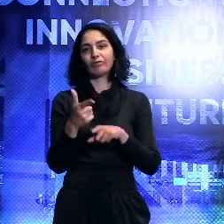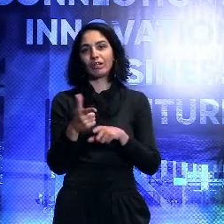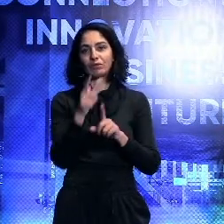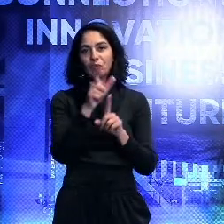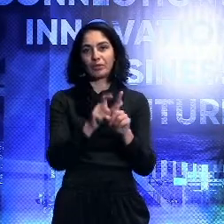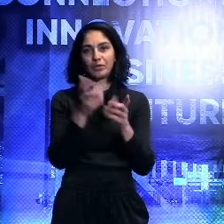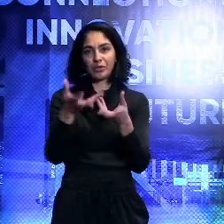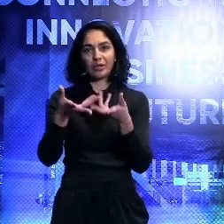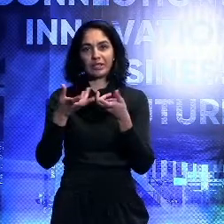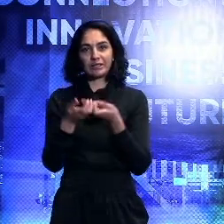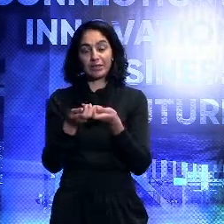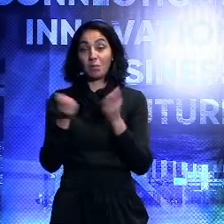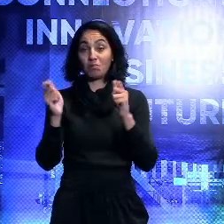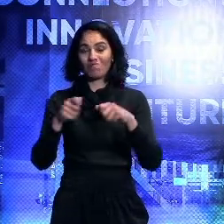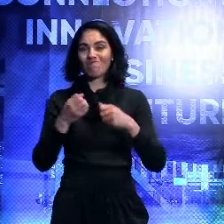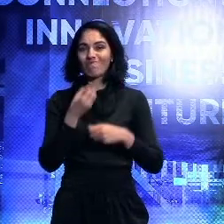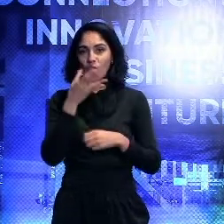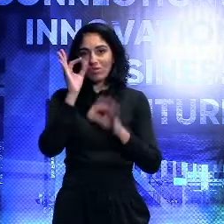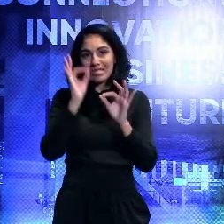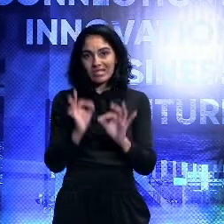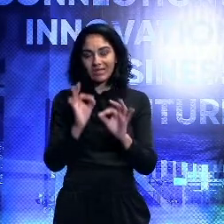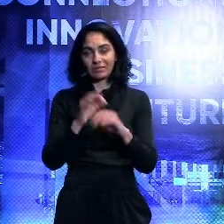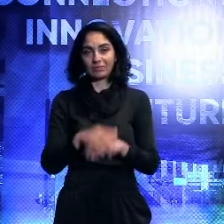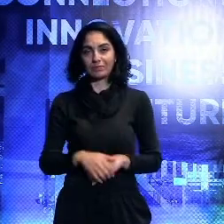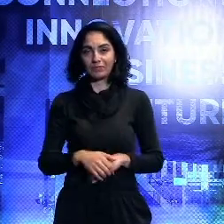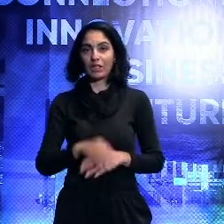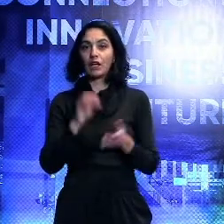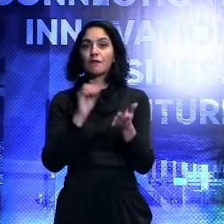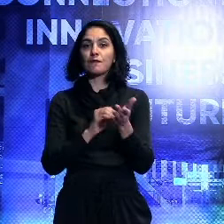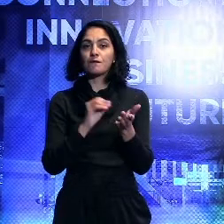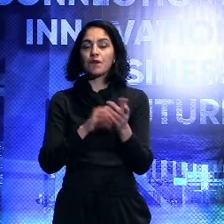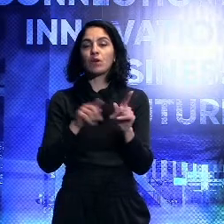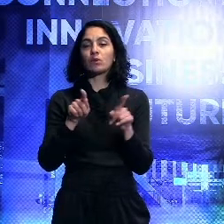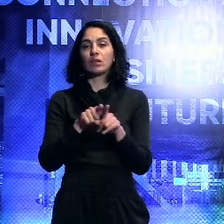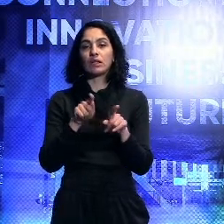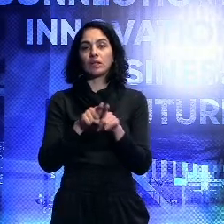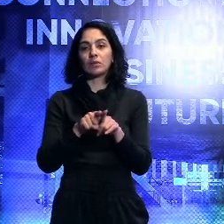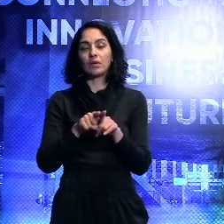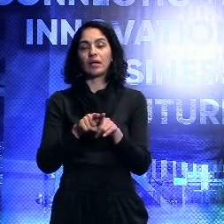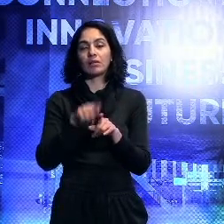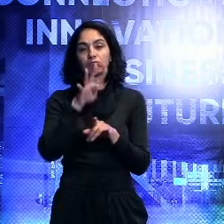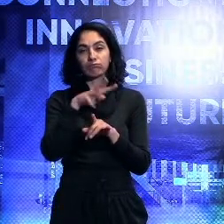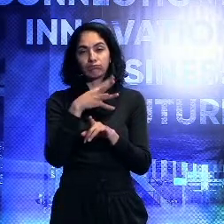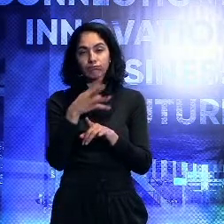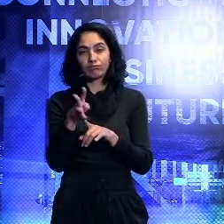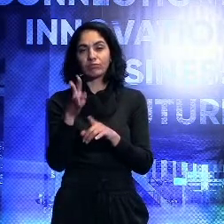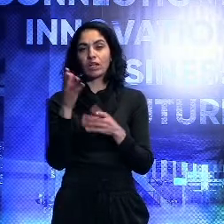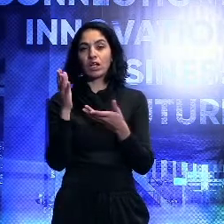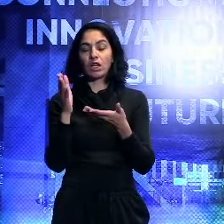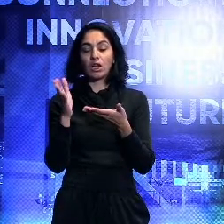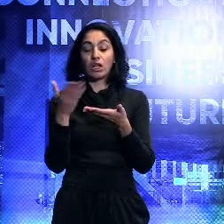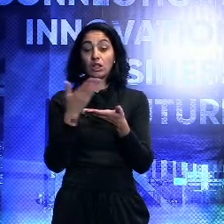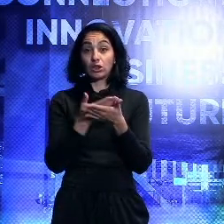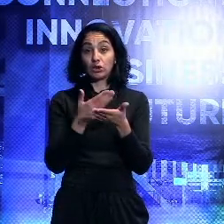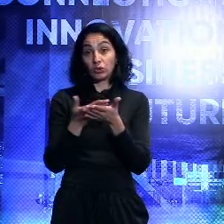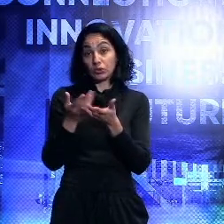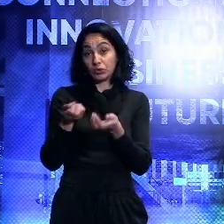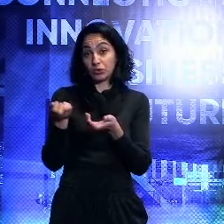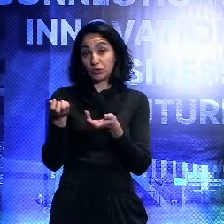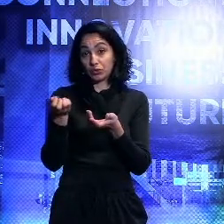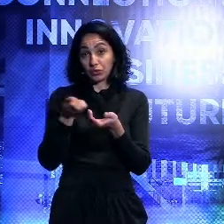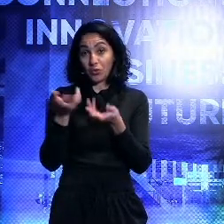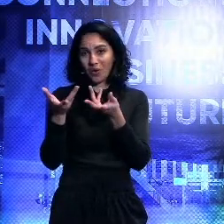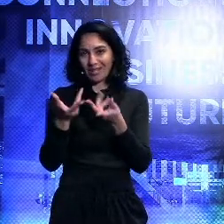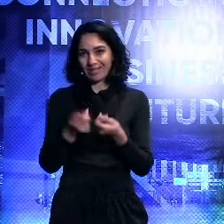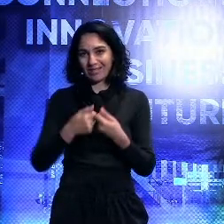forma eficiente, de forma correta. A falta de escala. Os estudos qualitativos eles são mais complexos, então você não